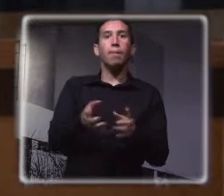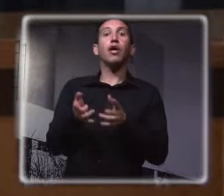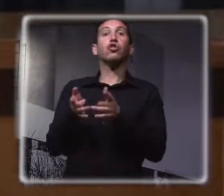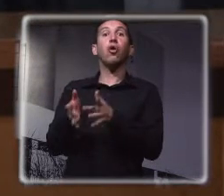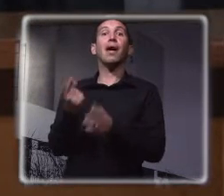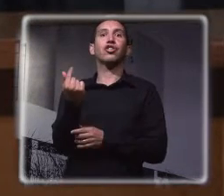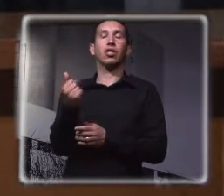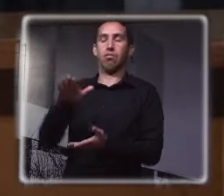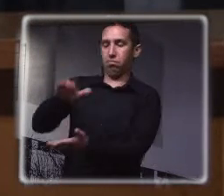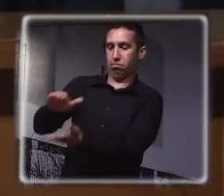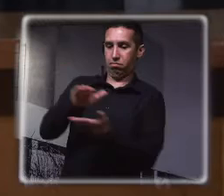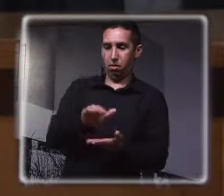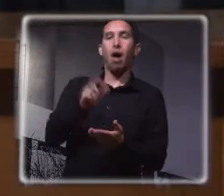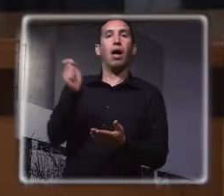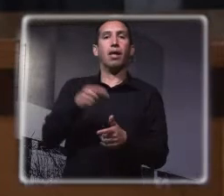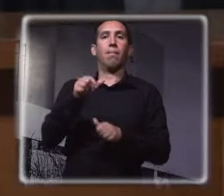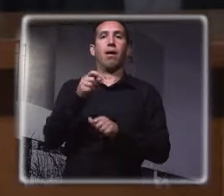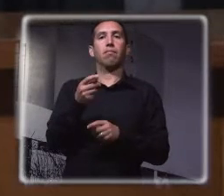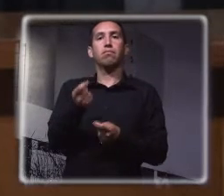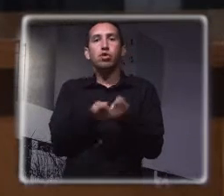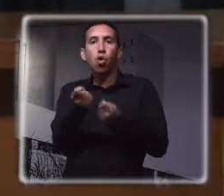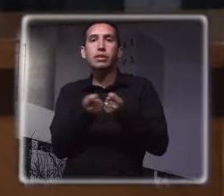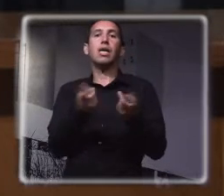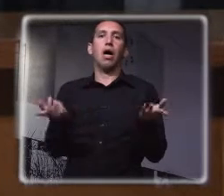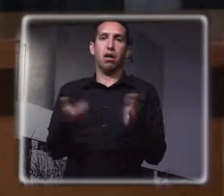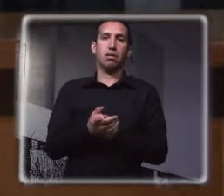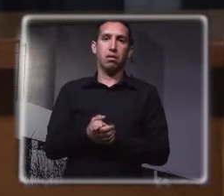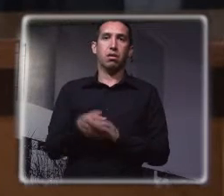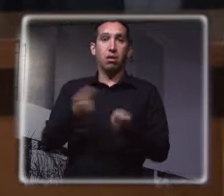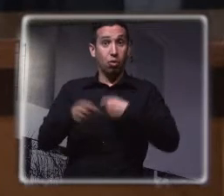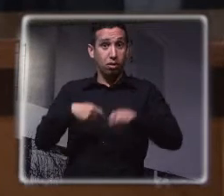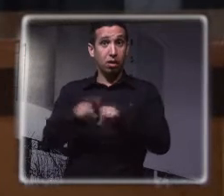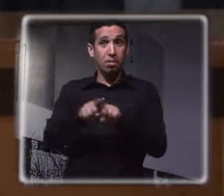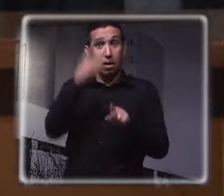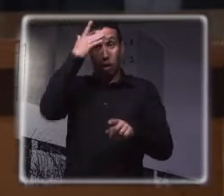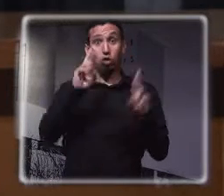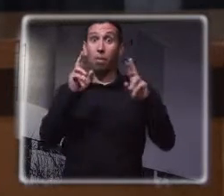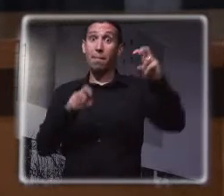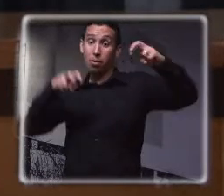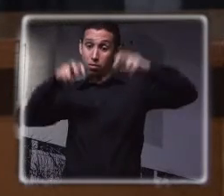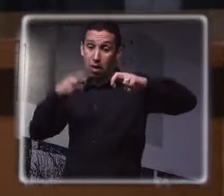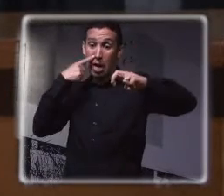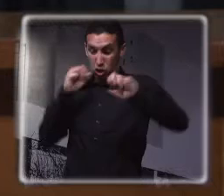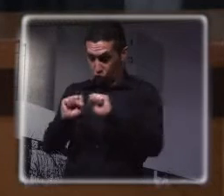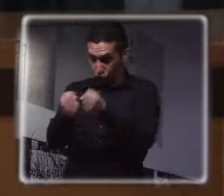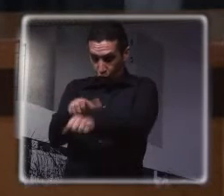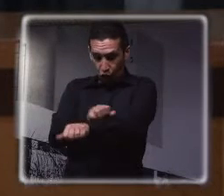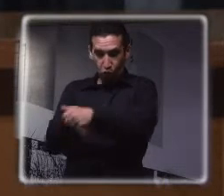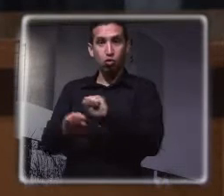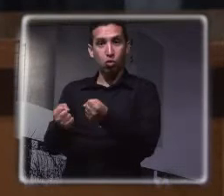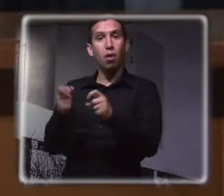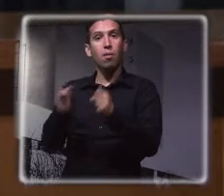então, negociar. Então, ele espera que, do outro lado, ele encontre alguém com essa disposição também, para que todo aquele esforço que ele vem